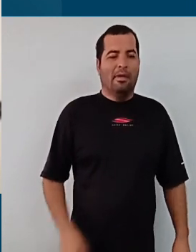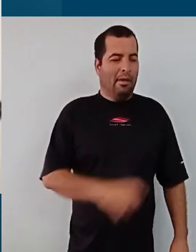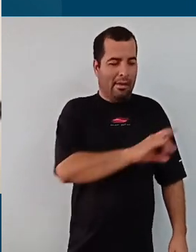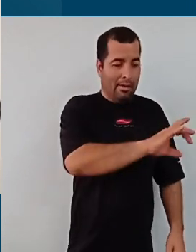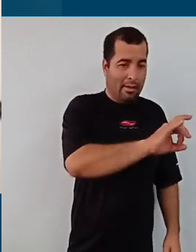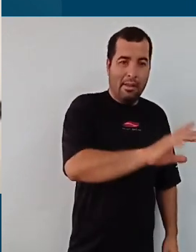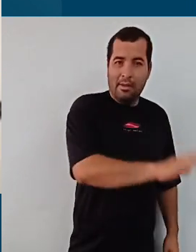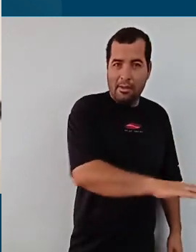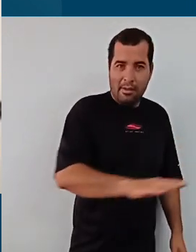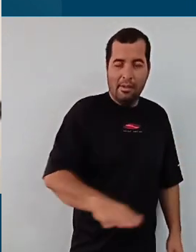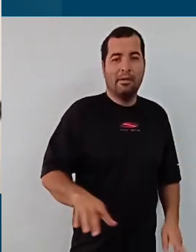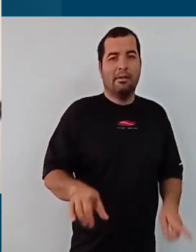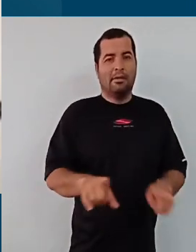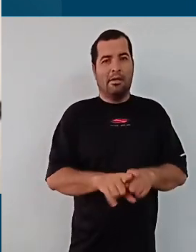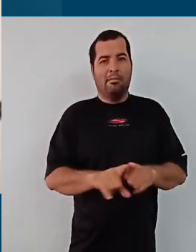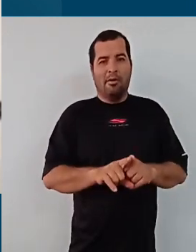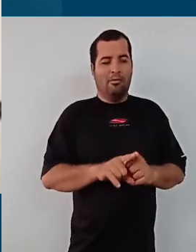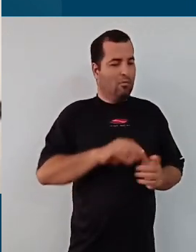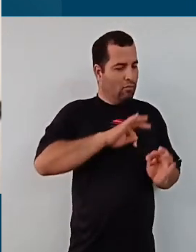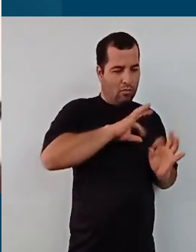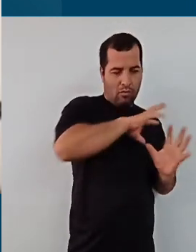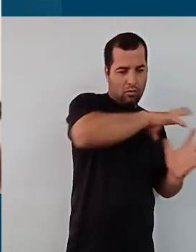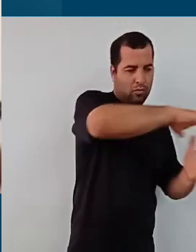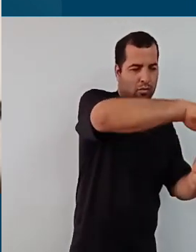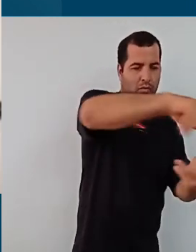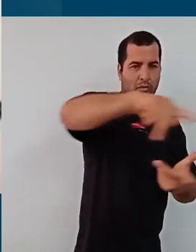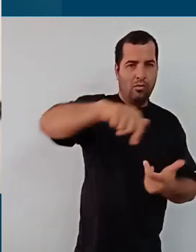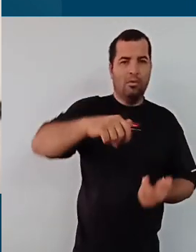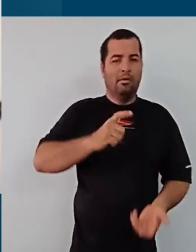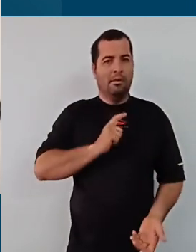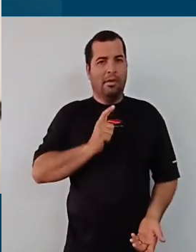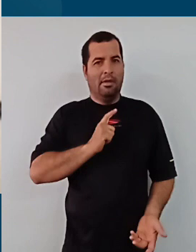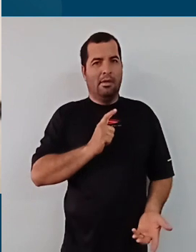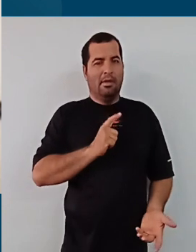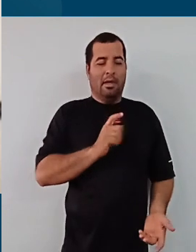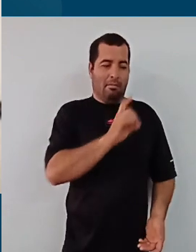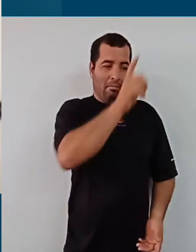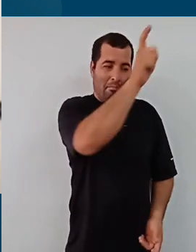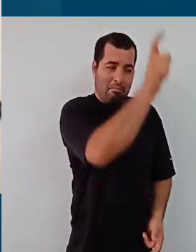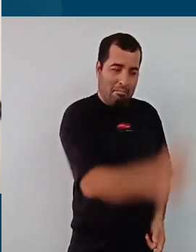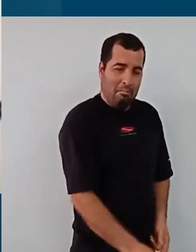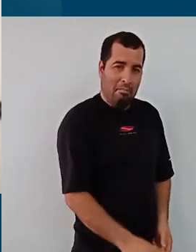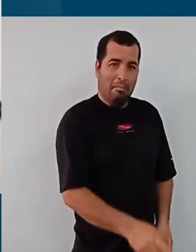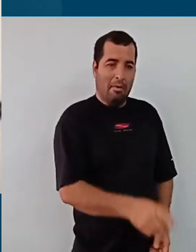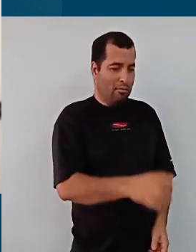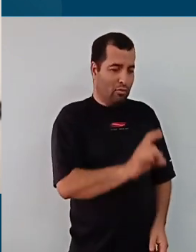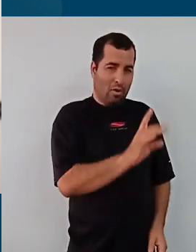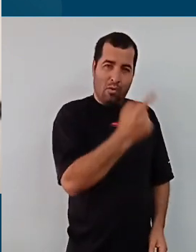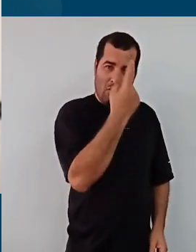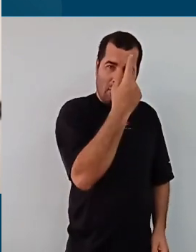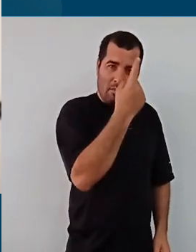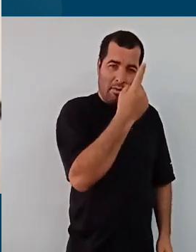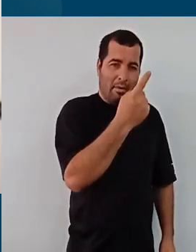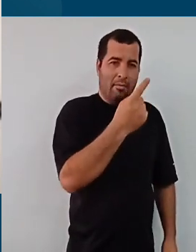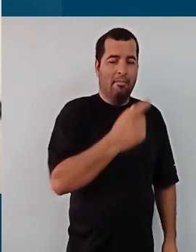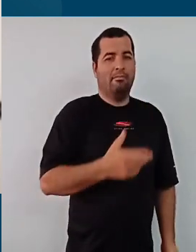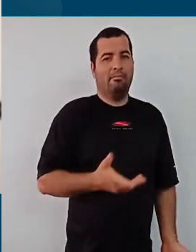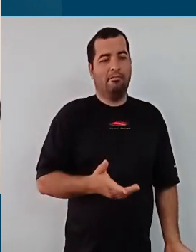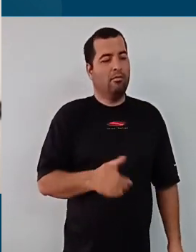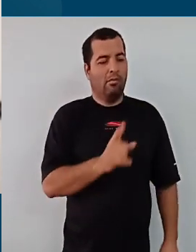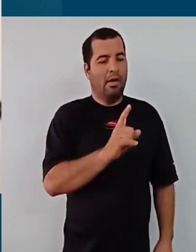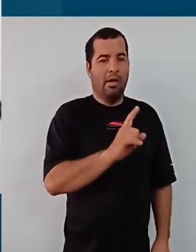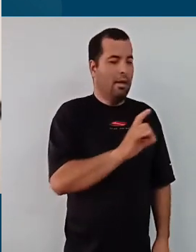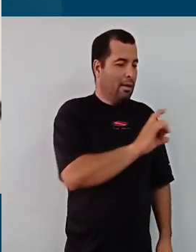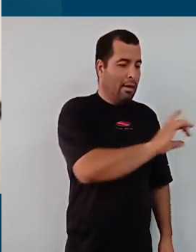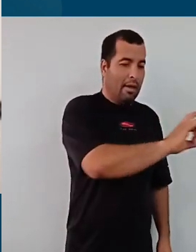cada criança e no conjunto, porque também, ao pensar nas questões individuais, nós também temos que levar em consideração que nós estamos